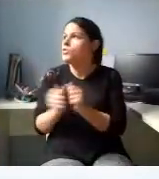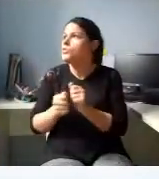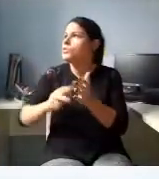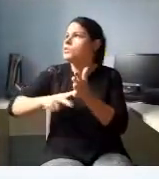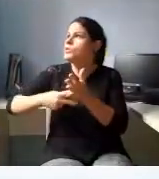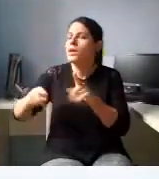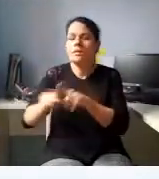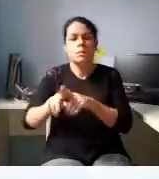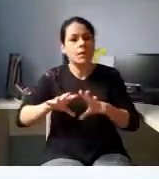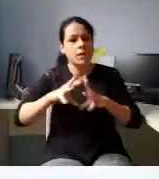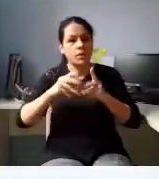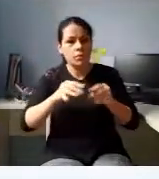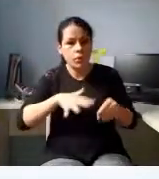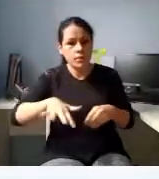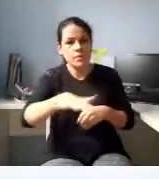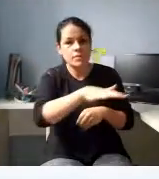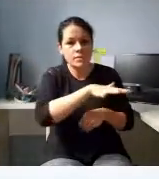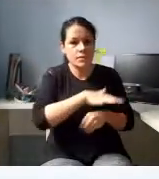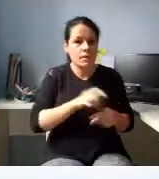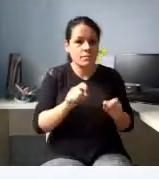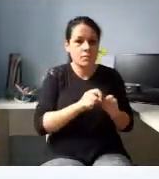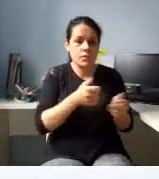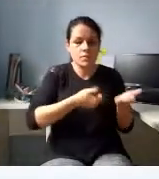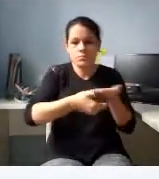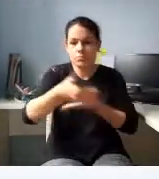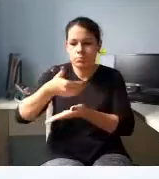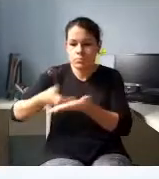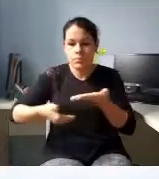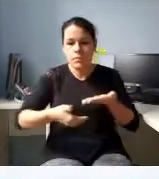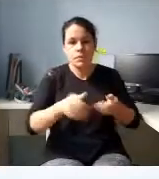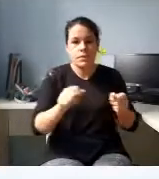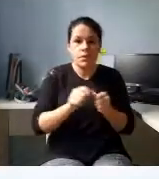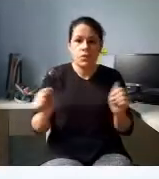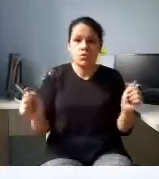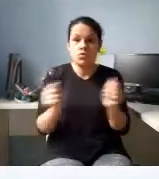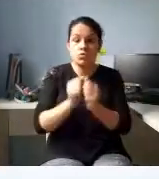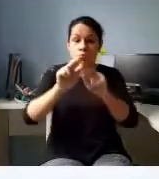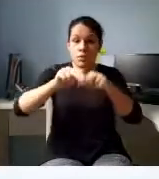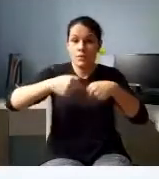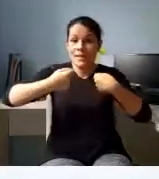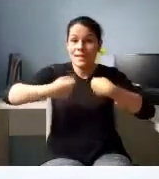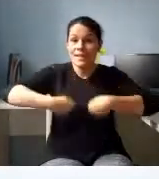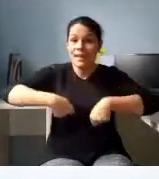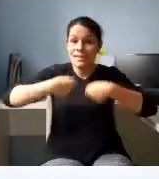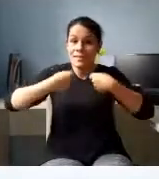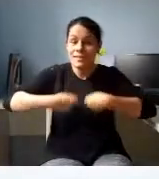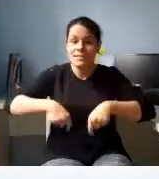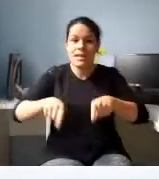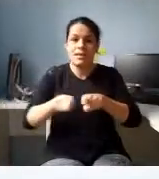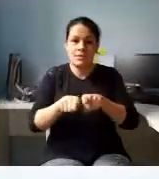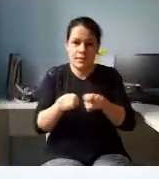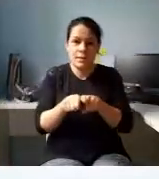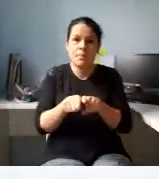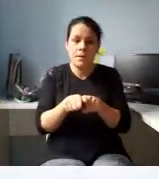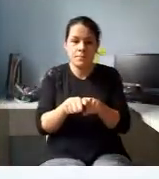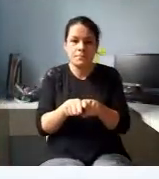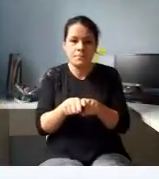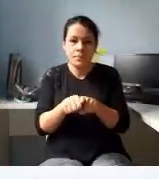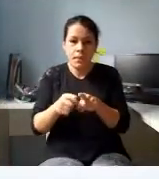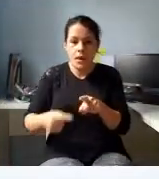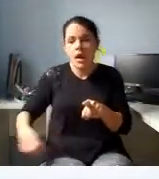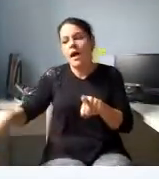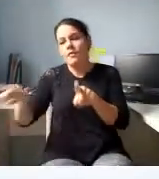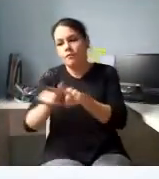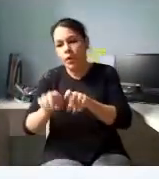todas as organizações envolvidas nesse setor. Então, é necessário, né? E aí o retorno do